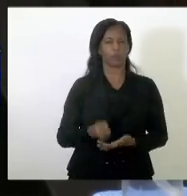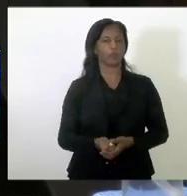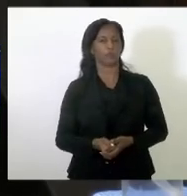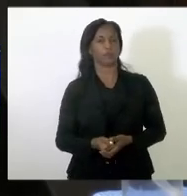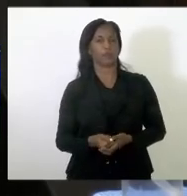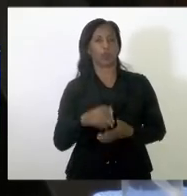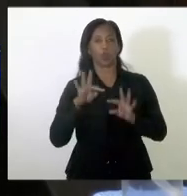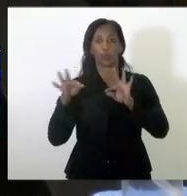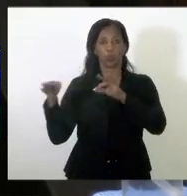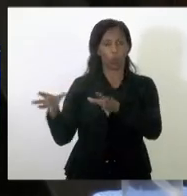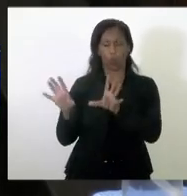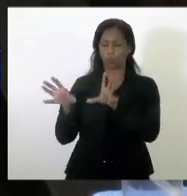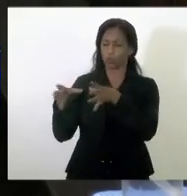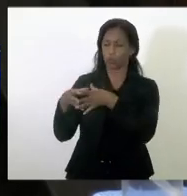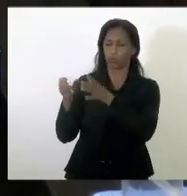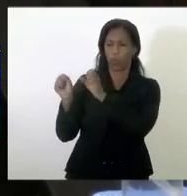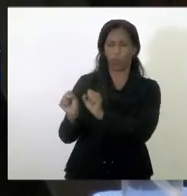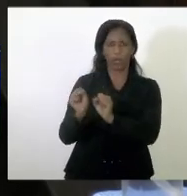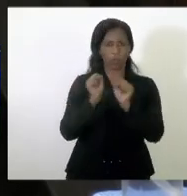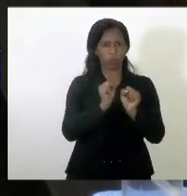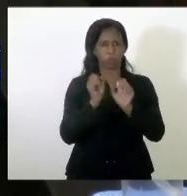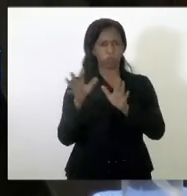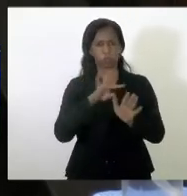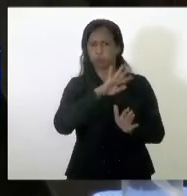é o ente auxiliar do Poder Legislativo,